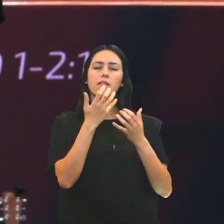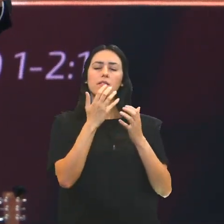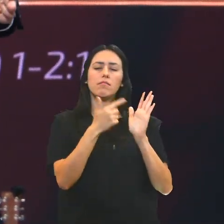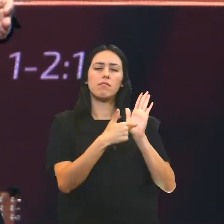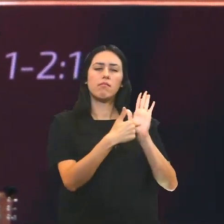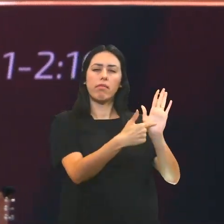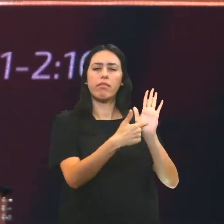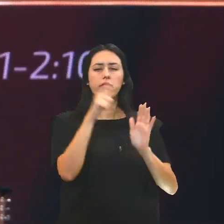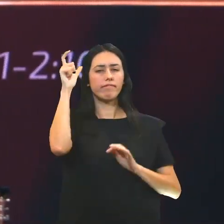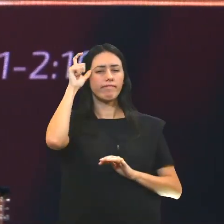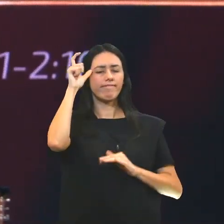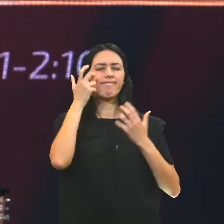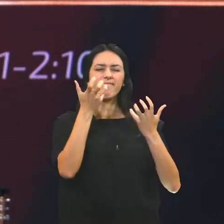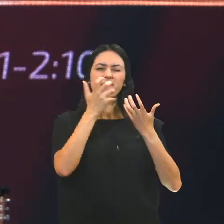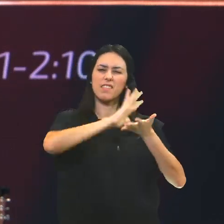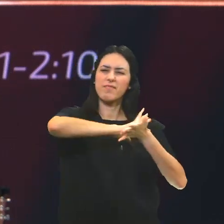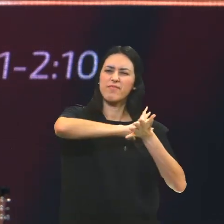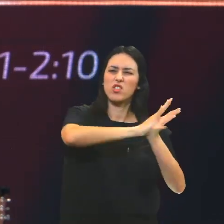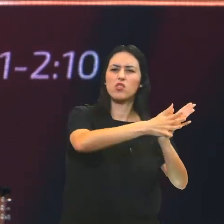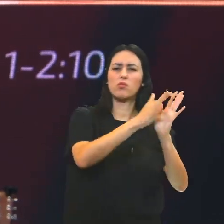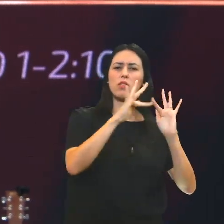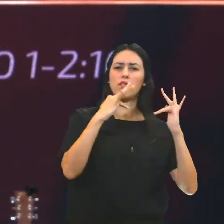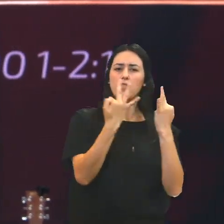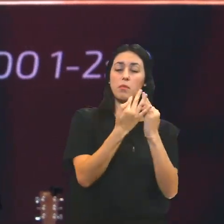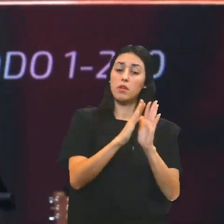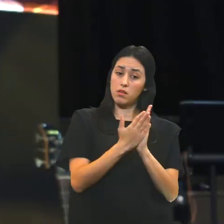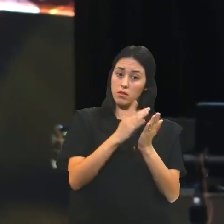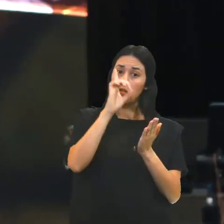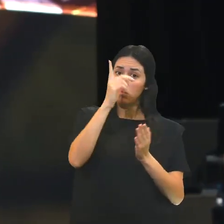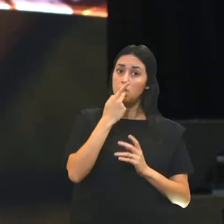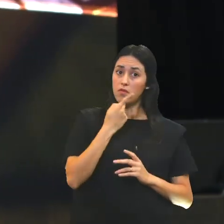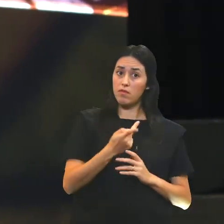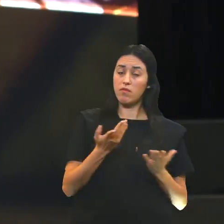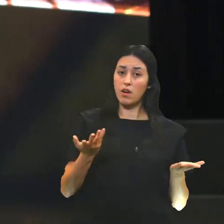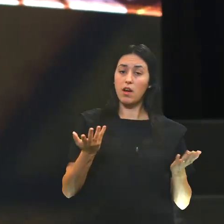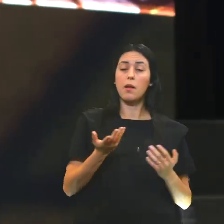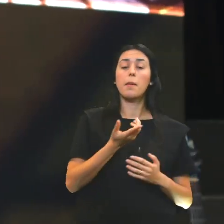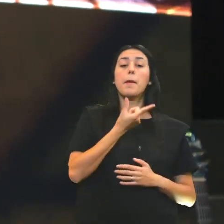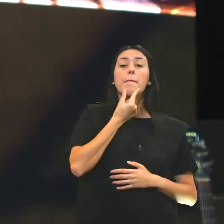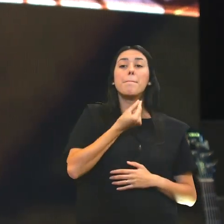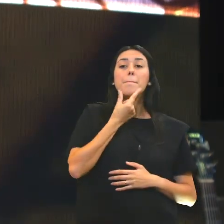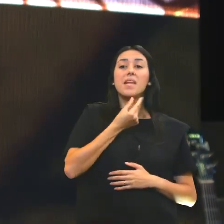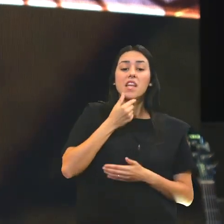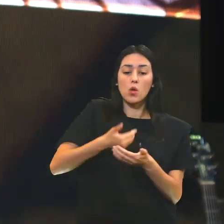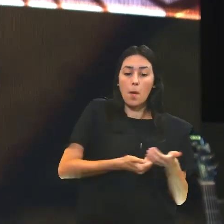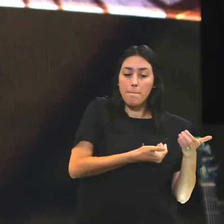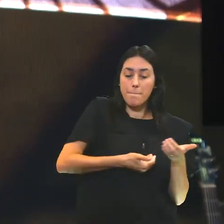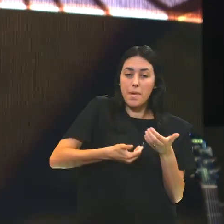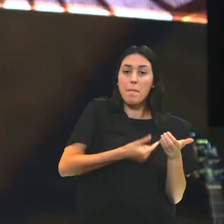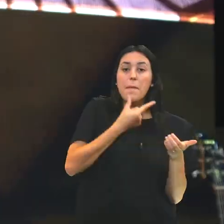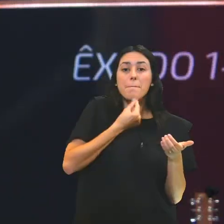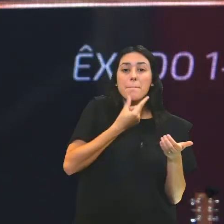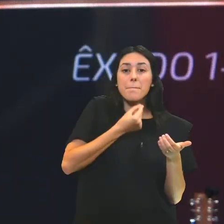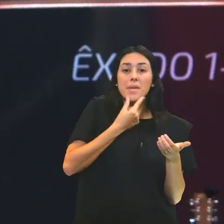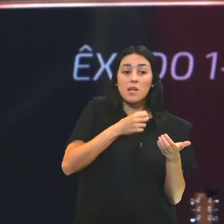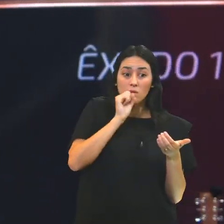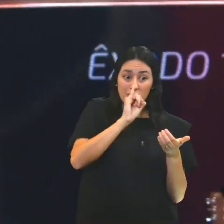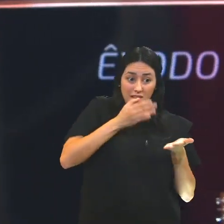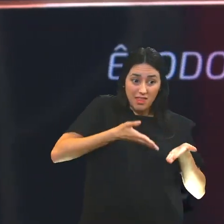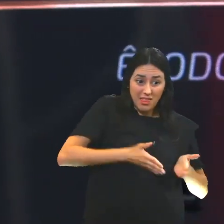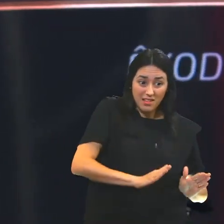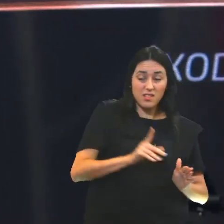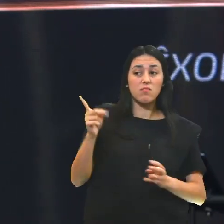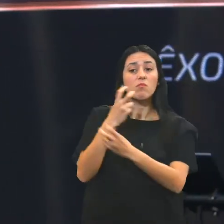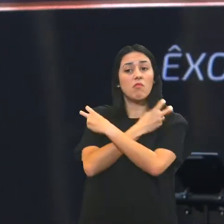Ele entra querendo matar e destruir. A Bíblia vai dizer: olha, os meninos, os bebês que nascessem, por ordem do faraó, teriam que